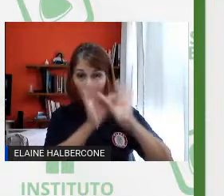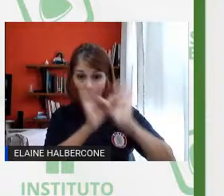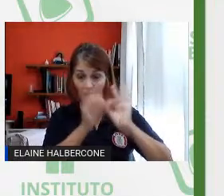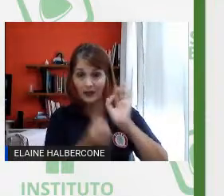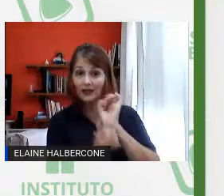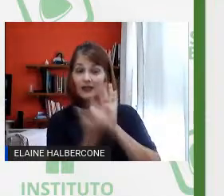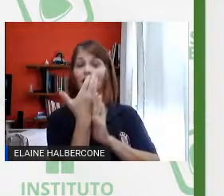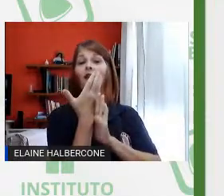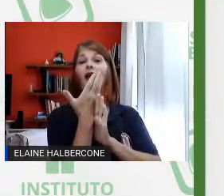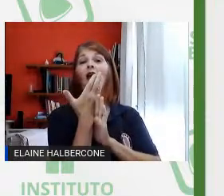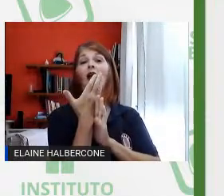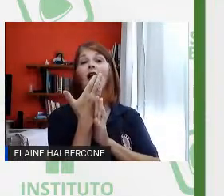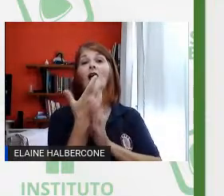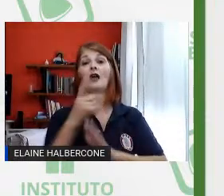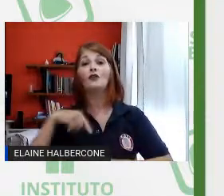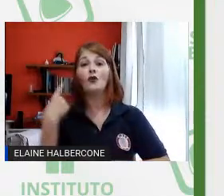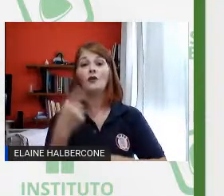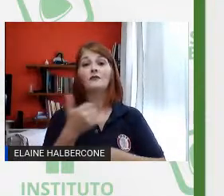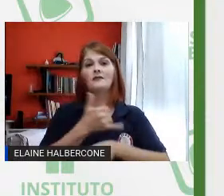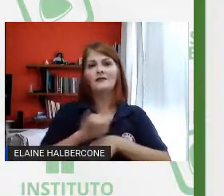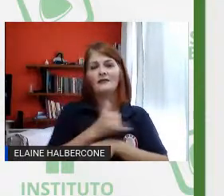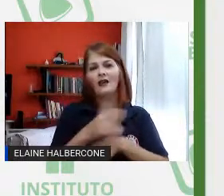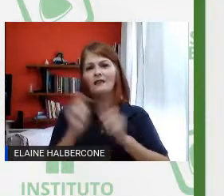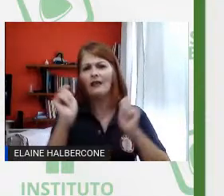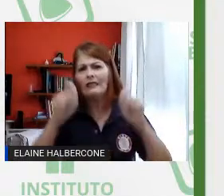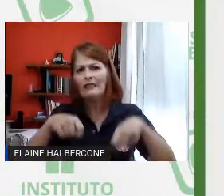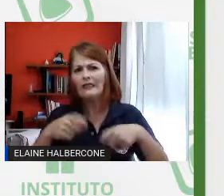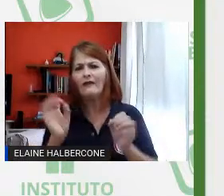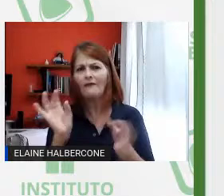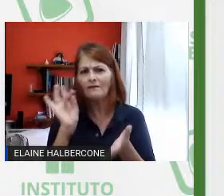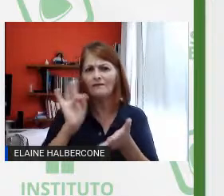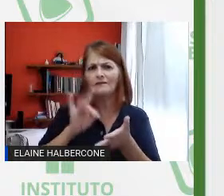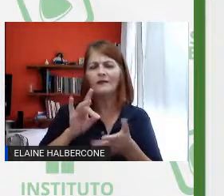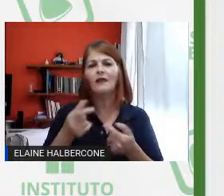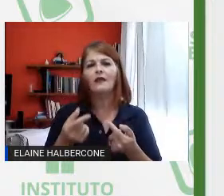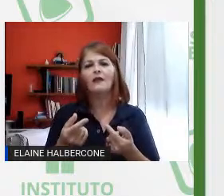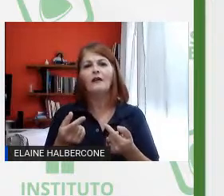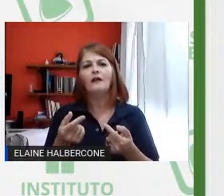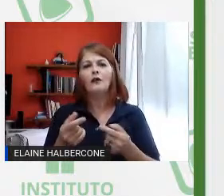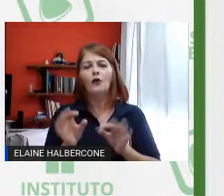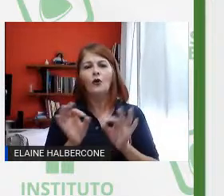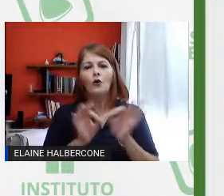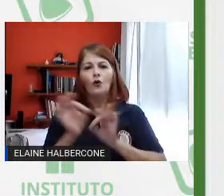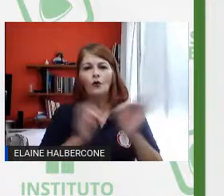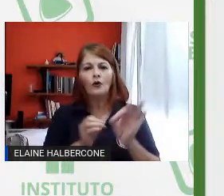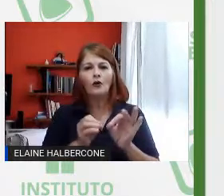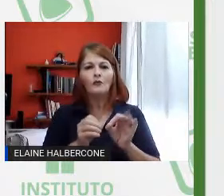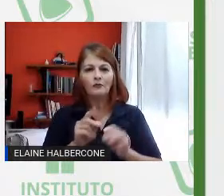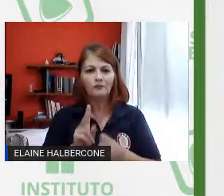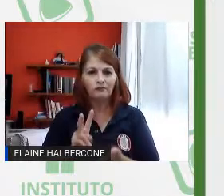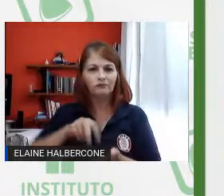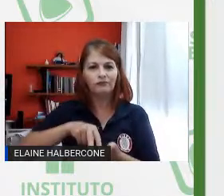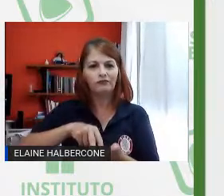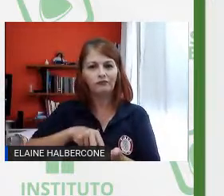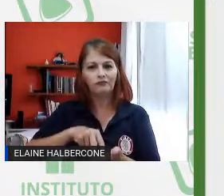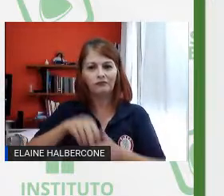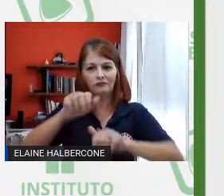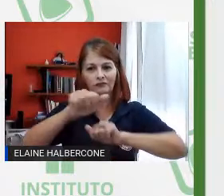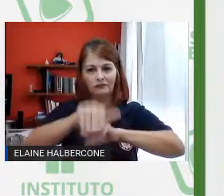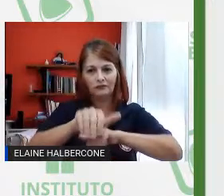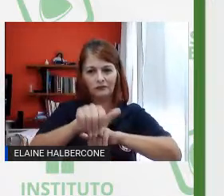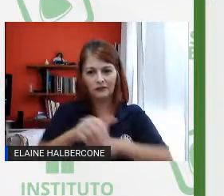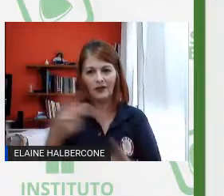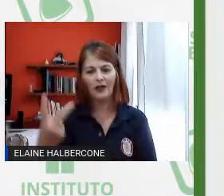nossas possibilidades, tá? Quando, de fato, nós fôssemos atuar na regência. E aí aconteceu o